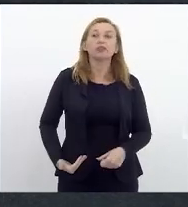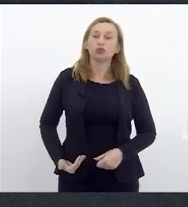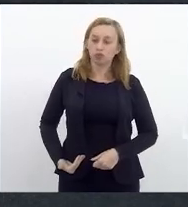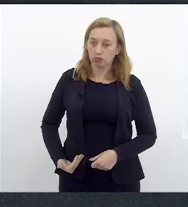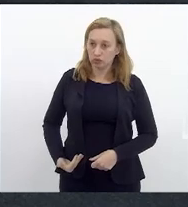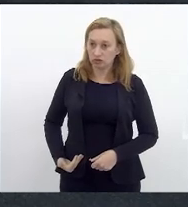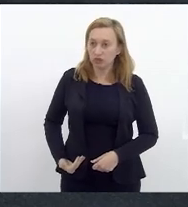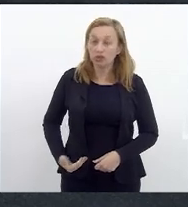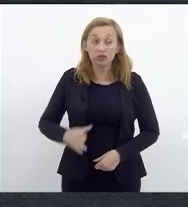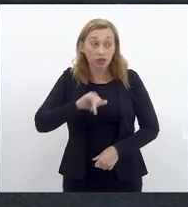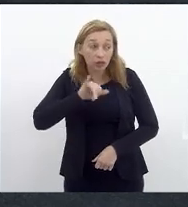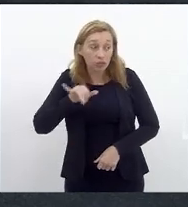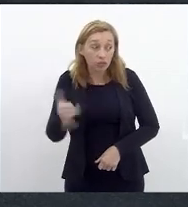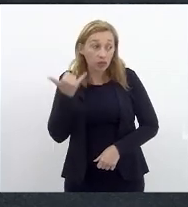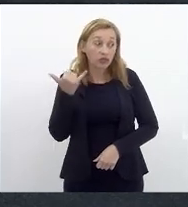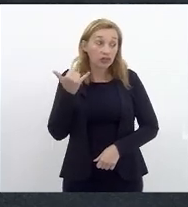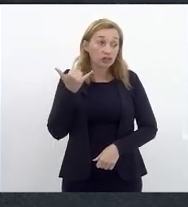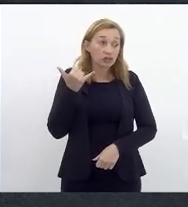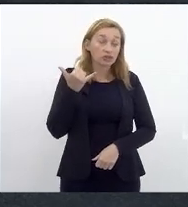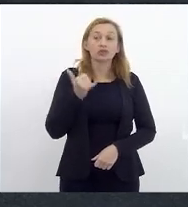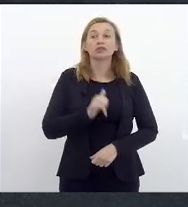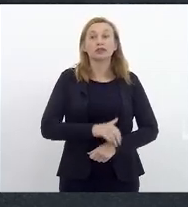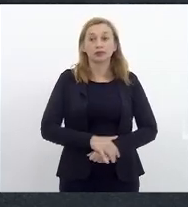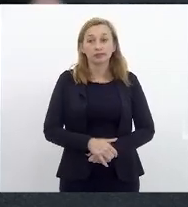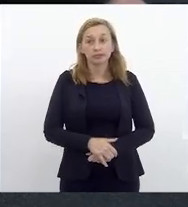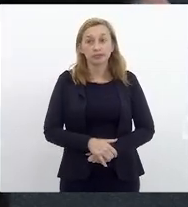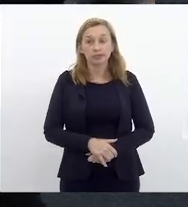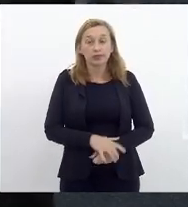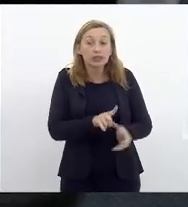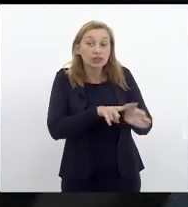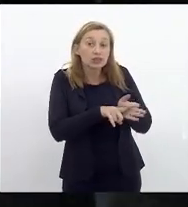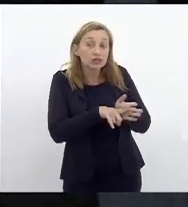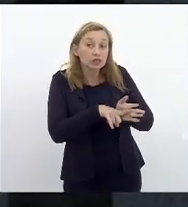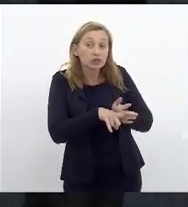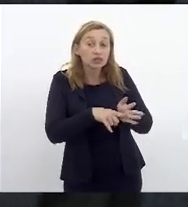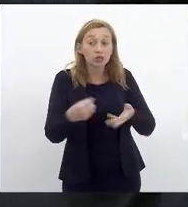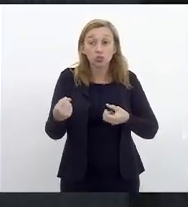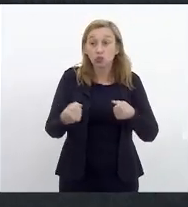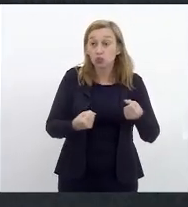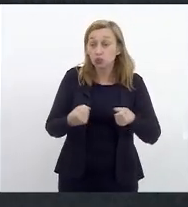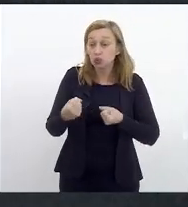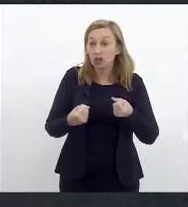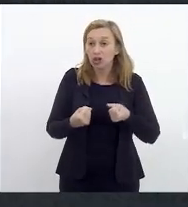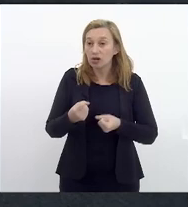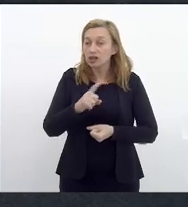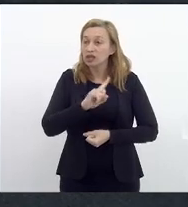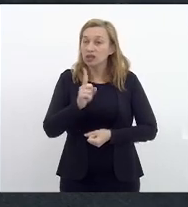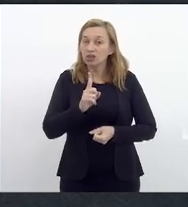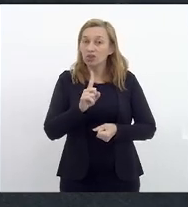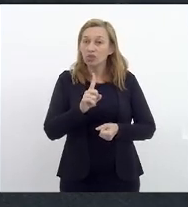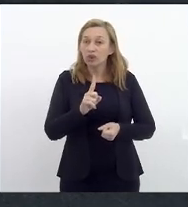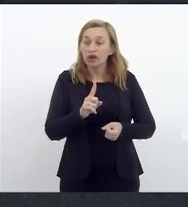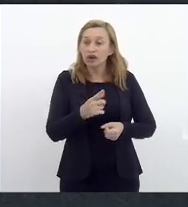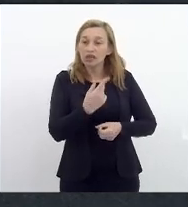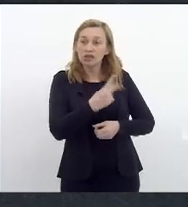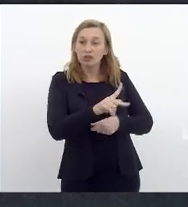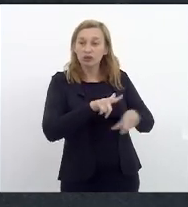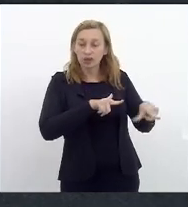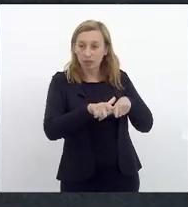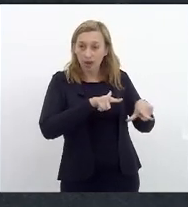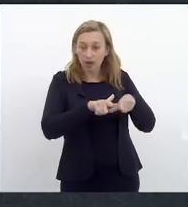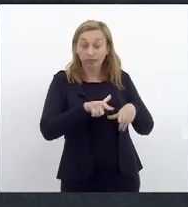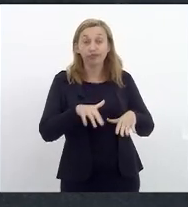e aproveitando o ensejo, fazendo inspeção veicular, que não é a sua